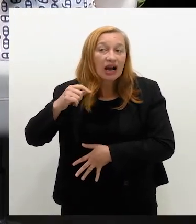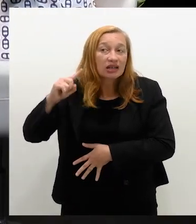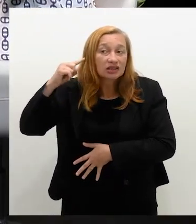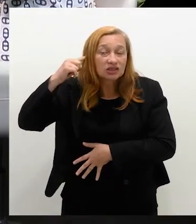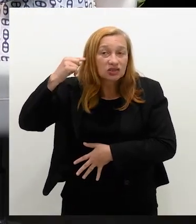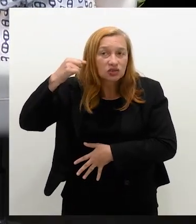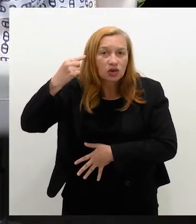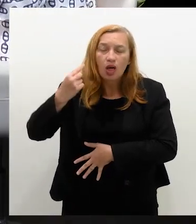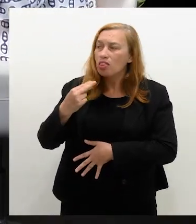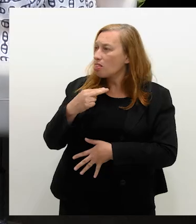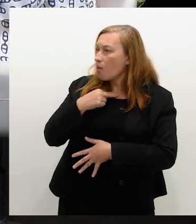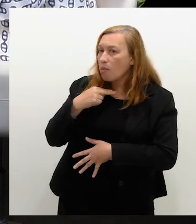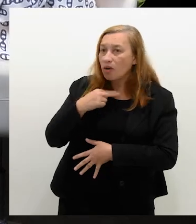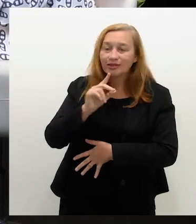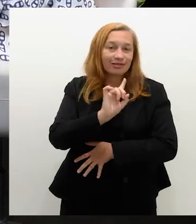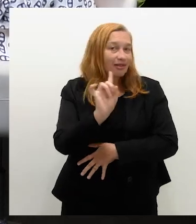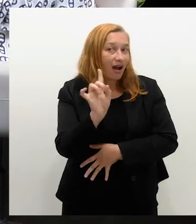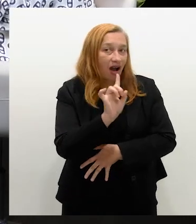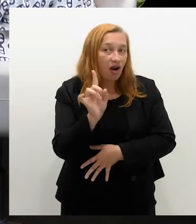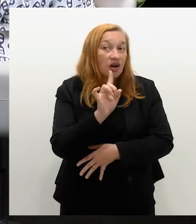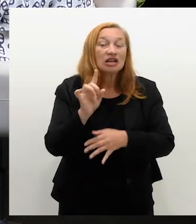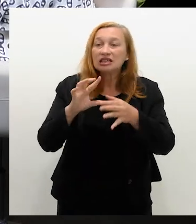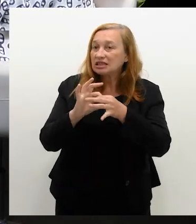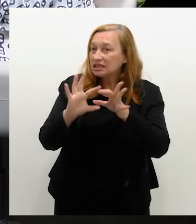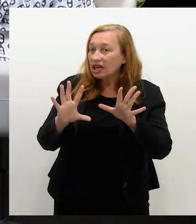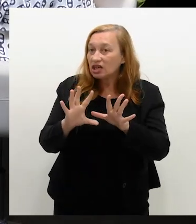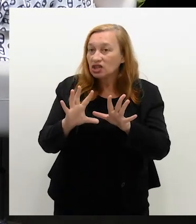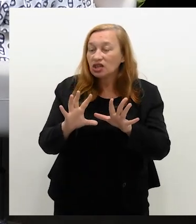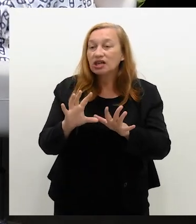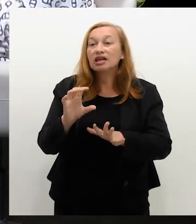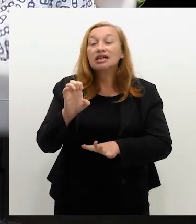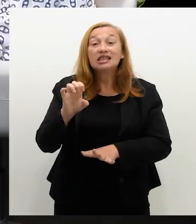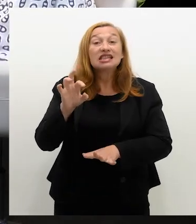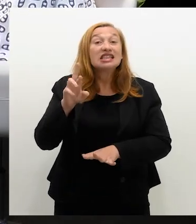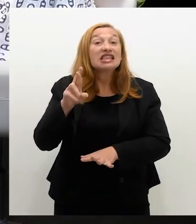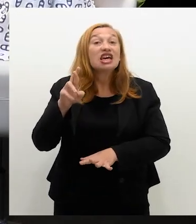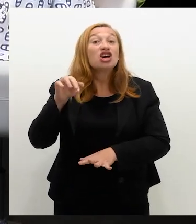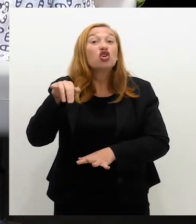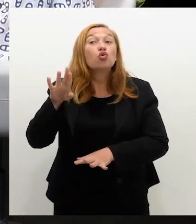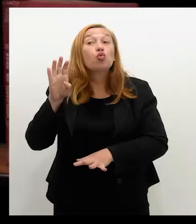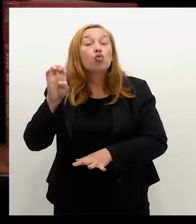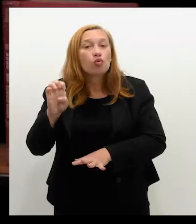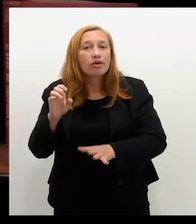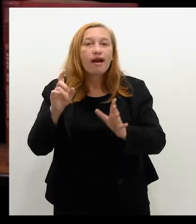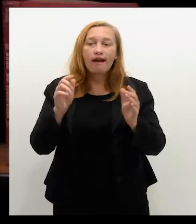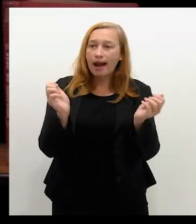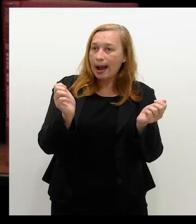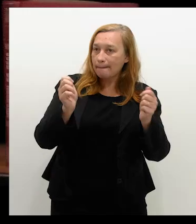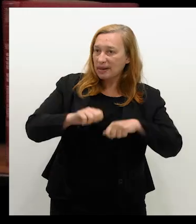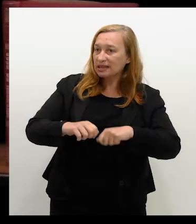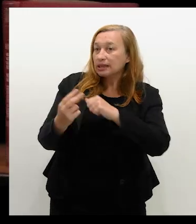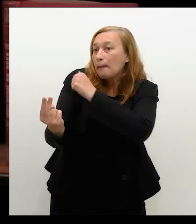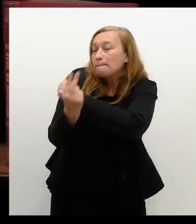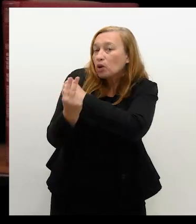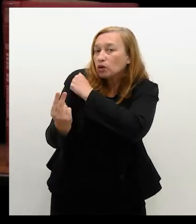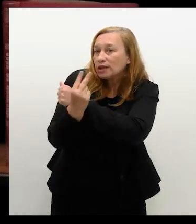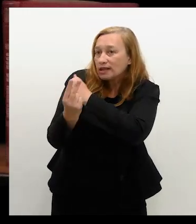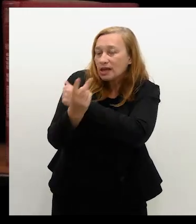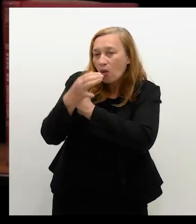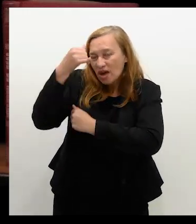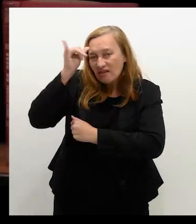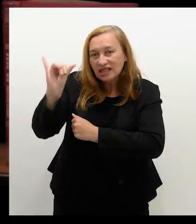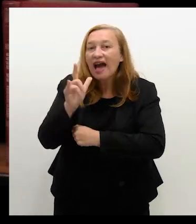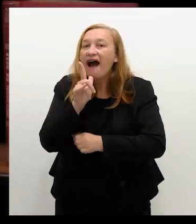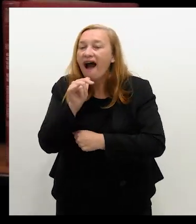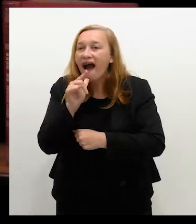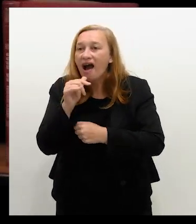cotonete amarelo, nada disso? Nada disso. Deixa ficar com... O cerume, além dele ter essa capacidade hidrofóbica de evitar a